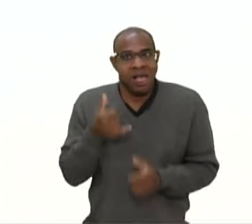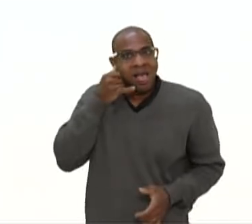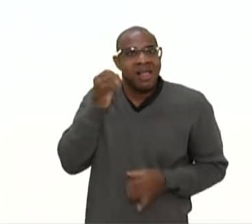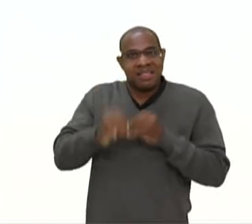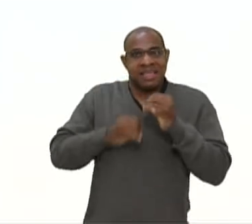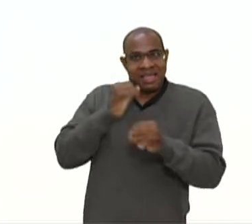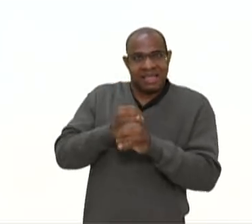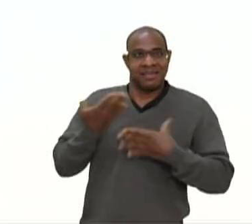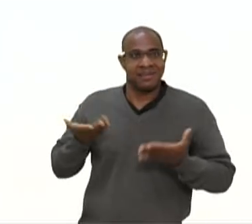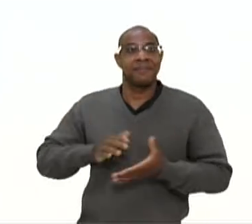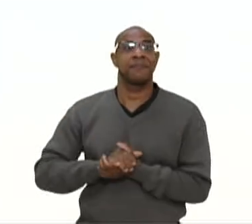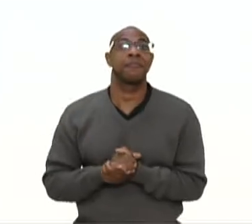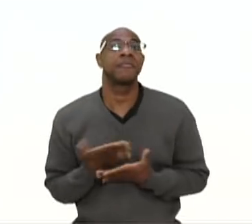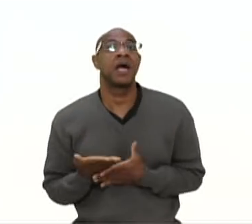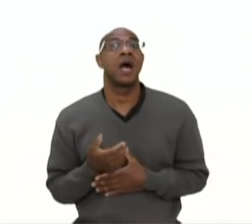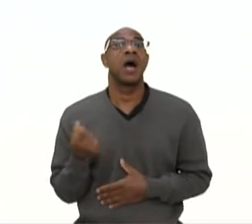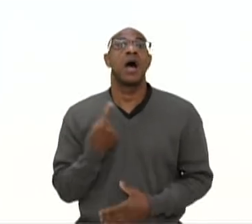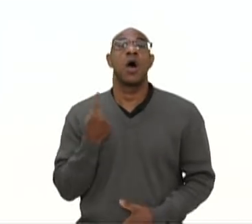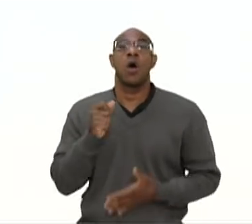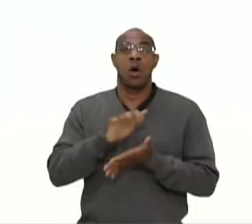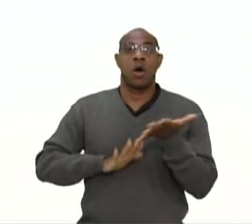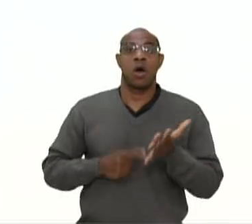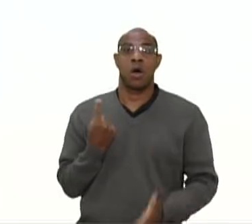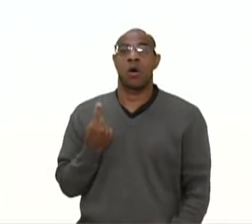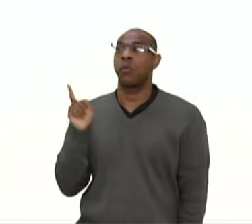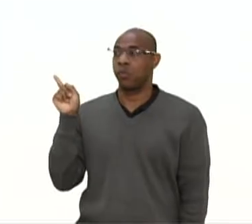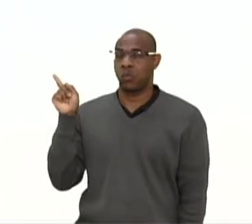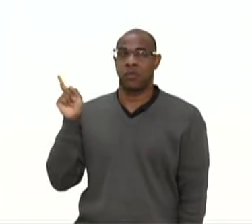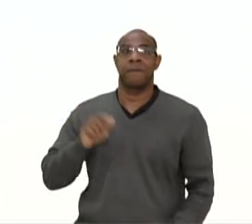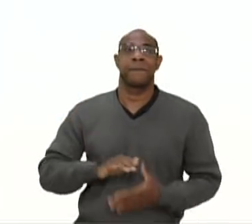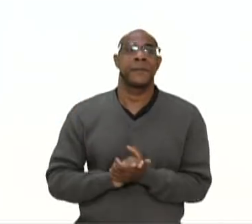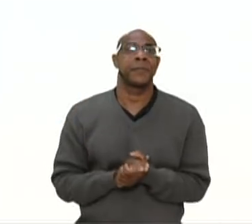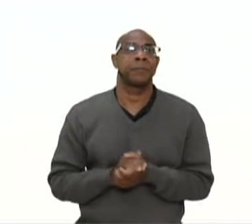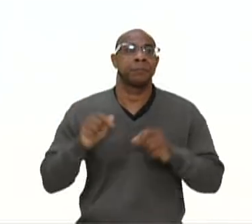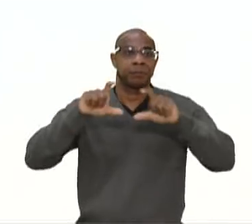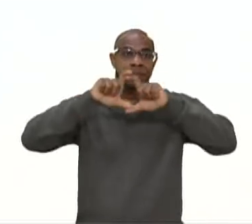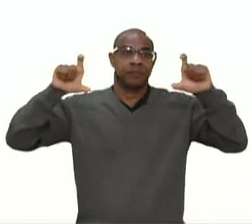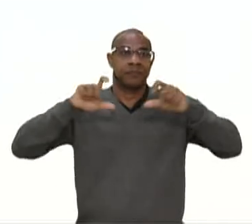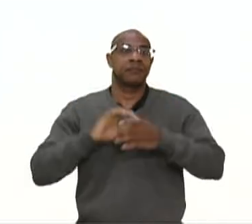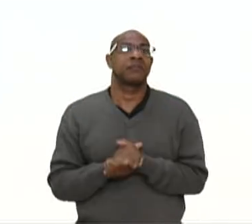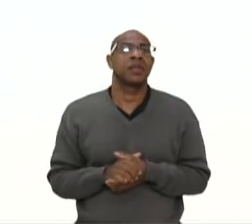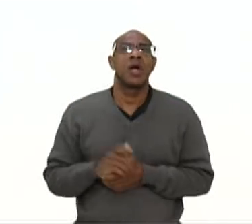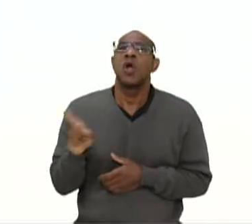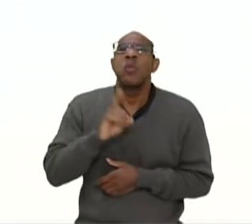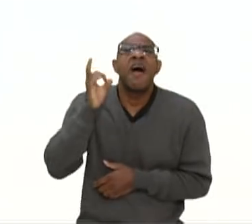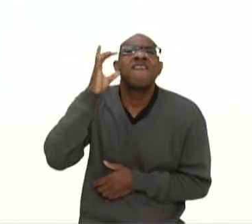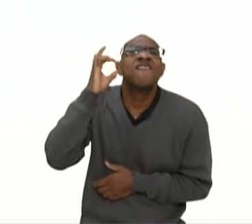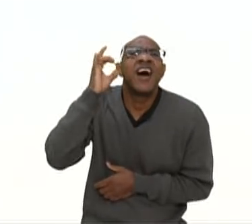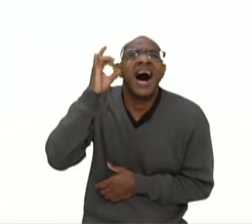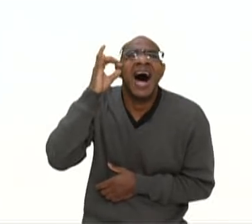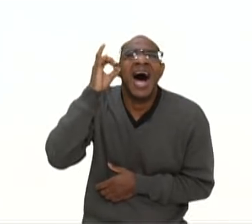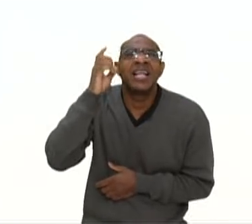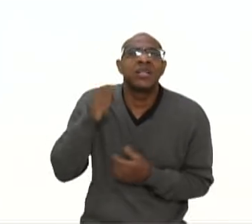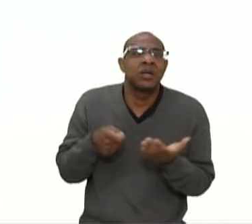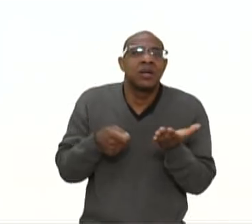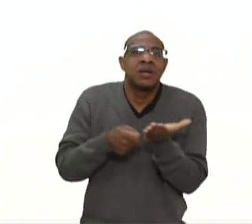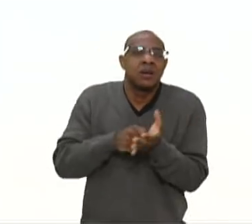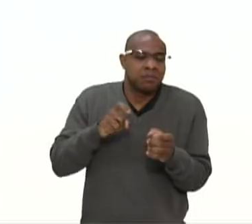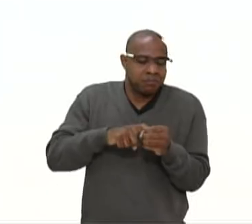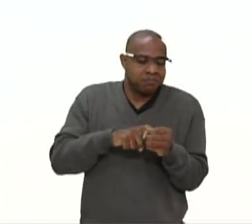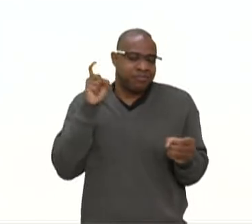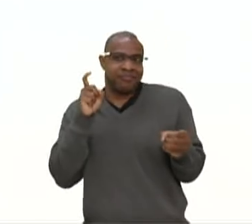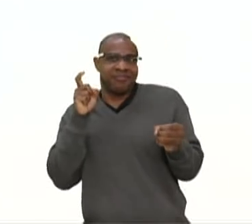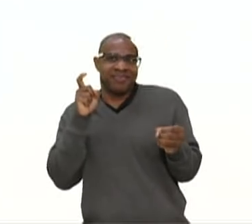Questão de número 1, leia o fragmento. Vamos ler? Vou ler com vocês. Não é fácil se desplugar do